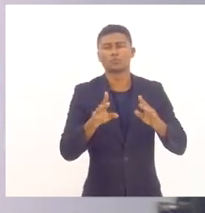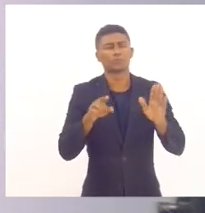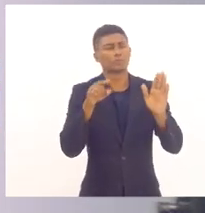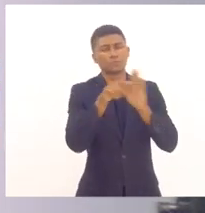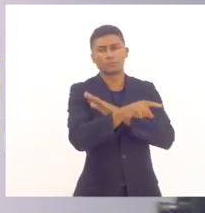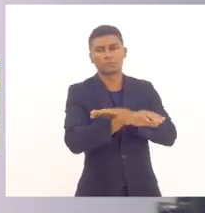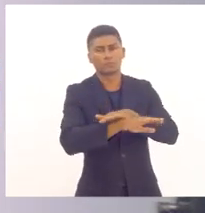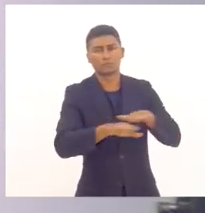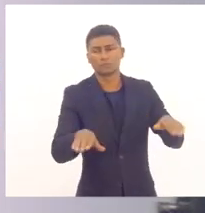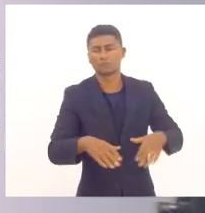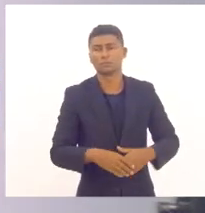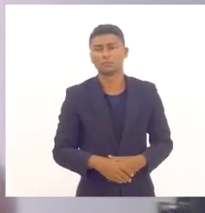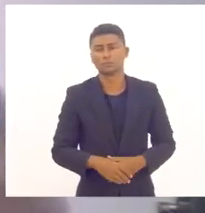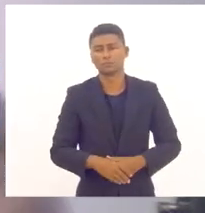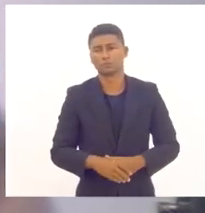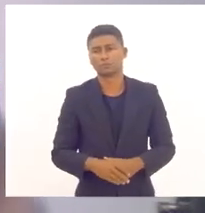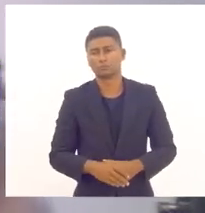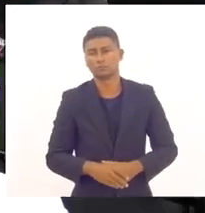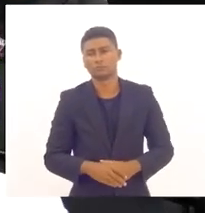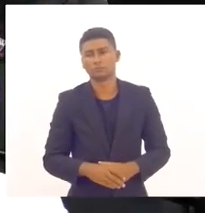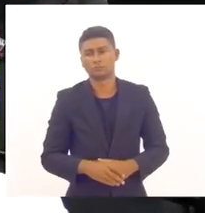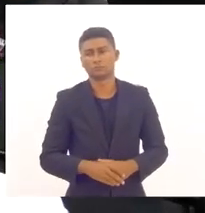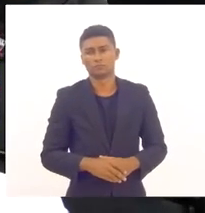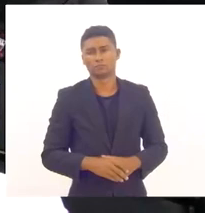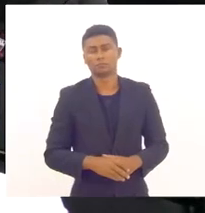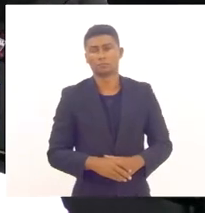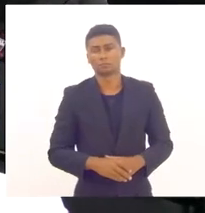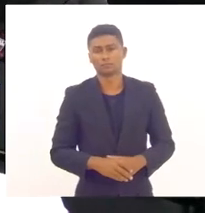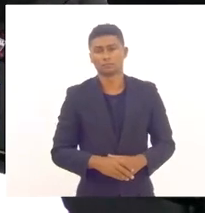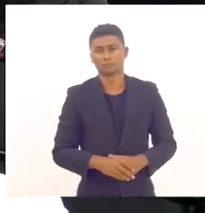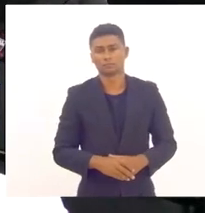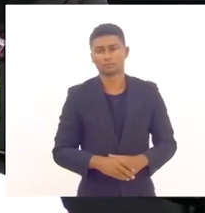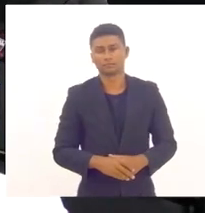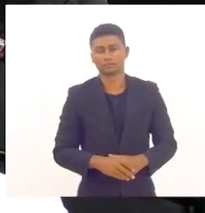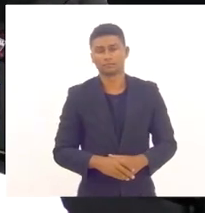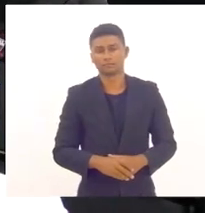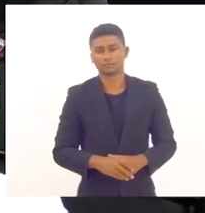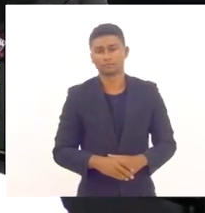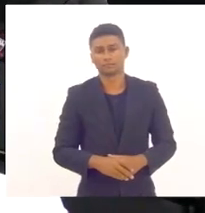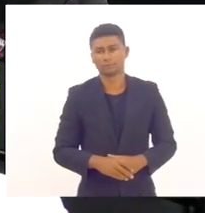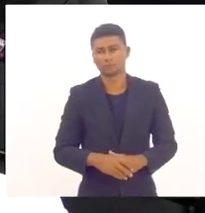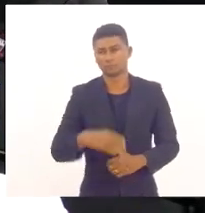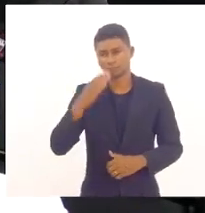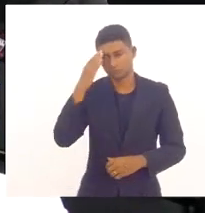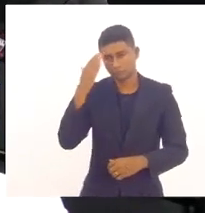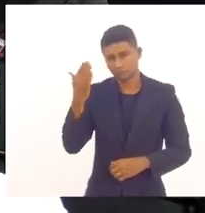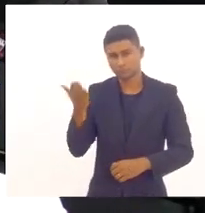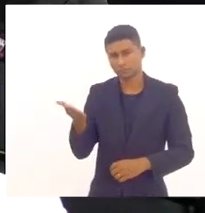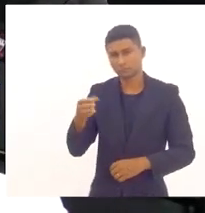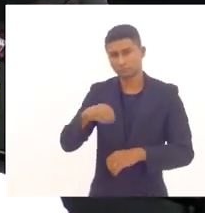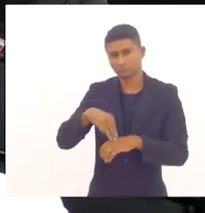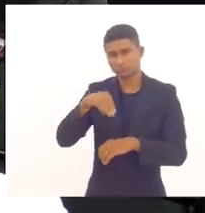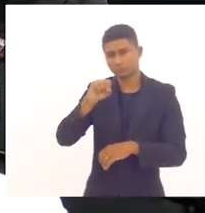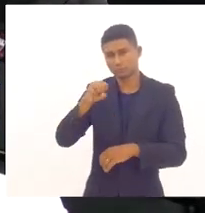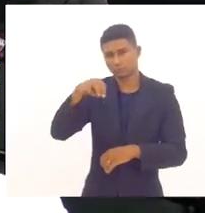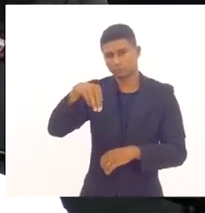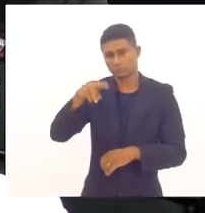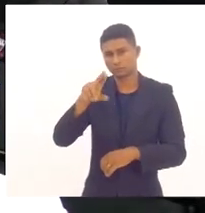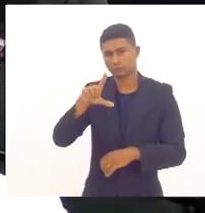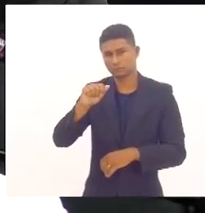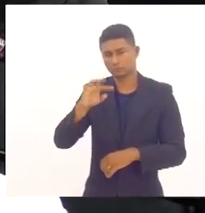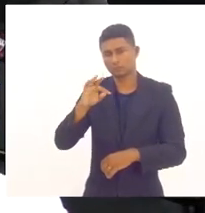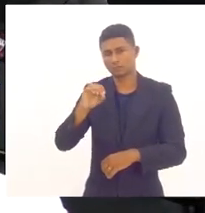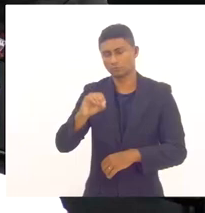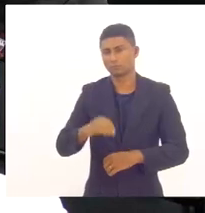beleza. Nada. Mais nada. Só um instante, senão a gente não acaba aí. Obrigado, mestre Mulato. Ouçamos, então, também foi